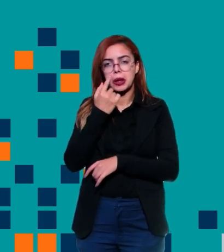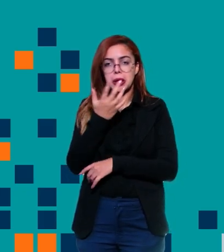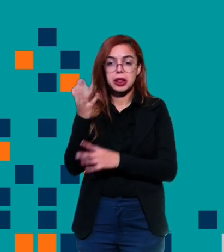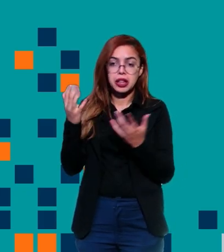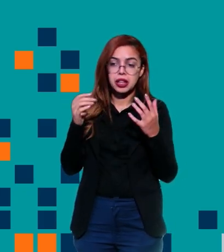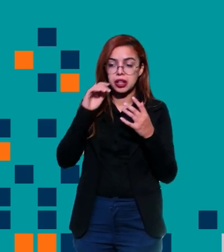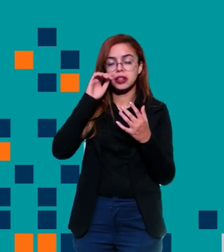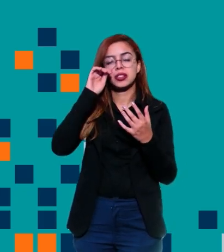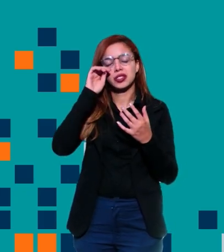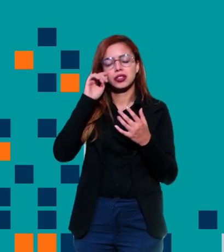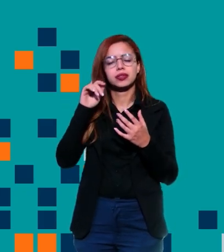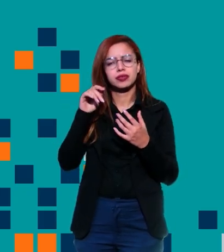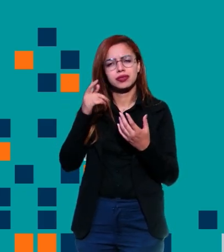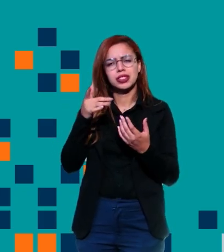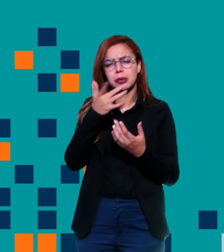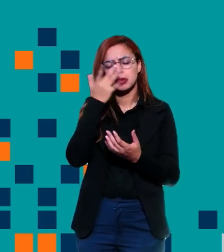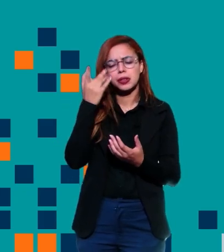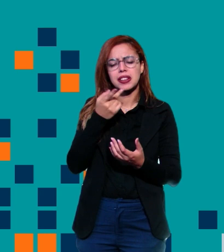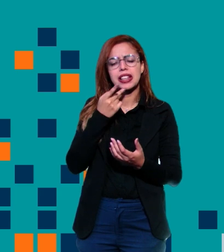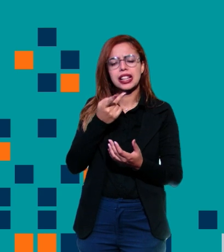Hélio Olga fala muito